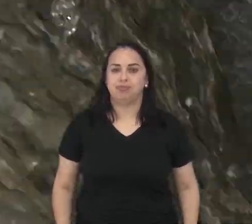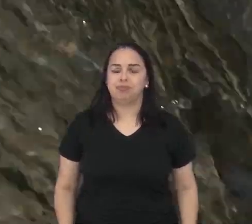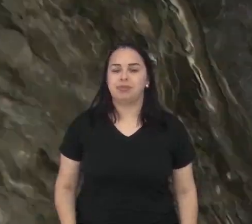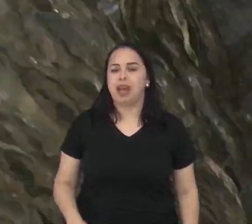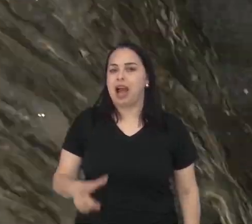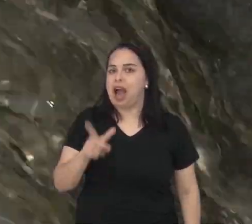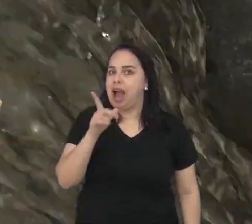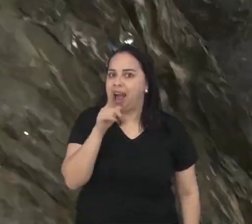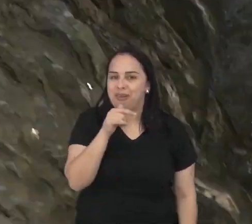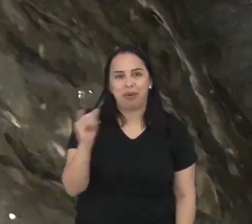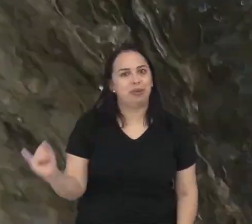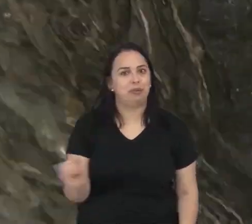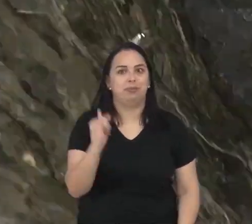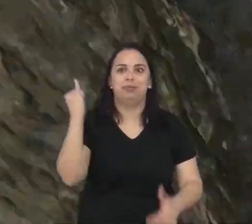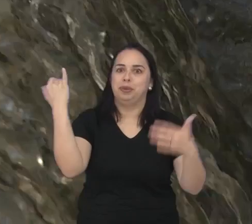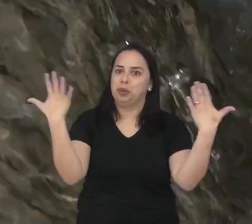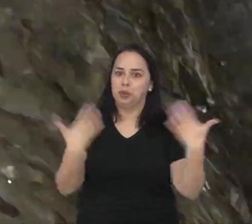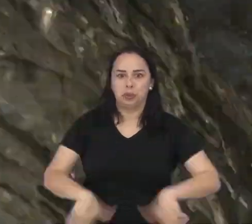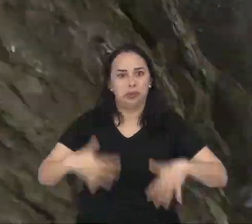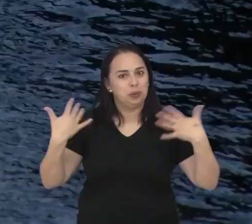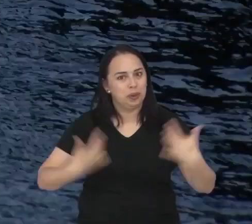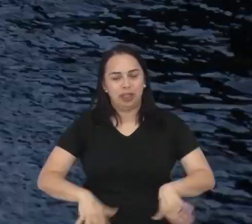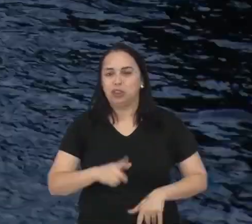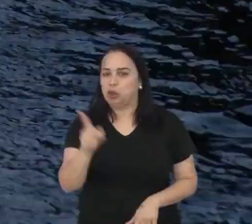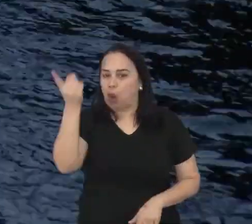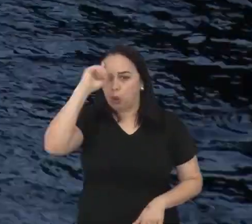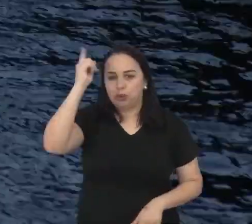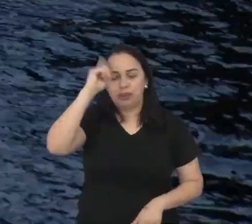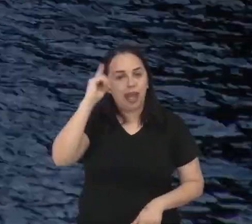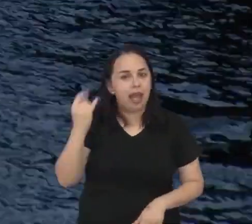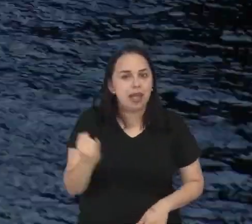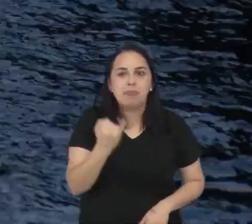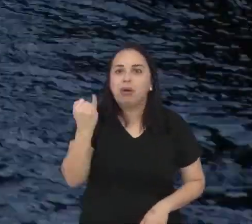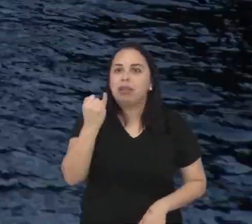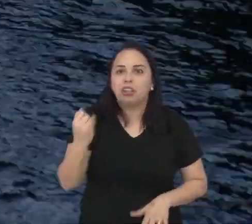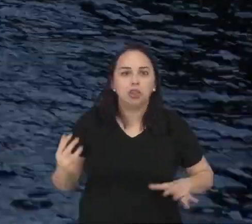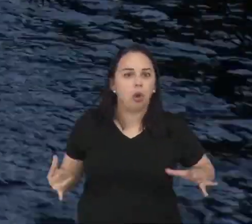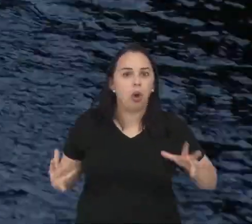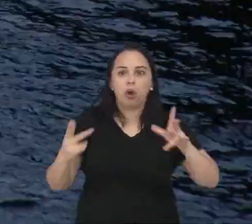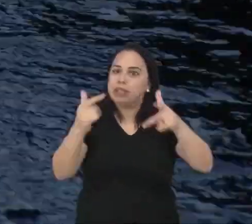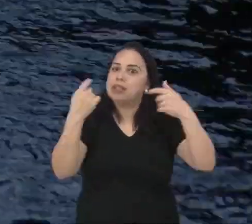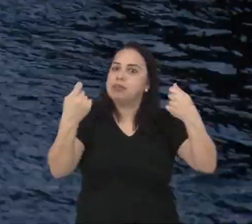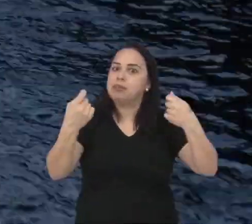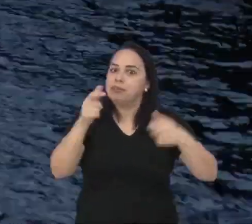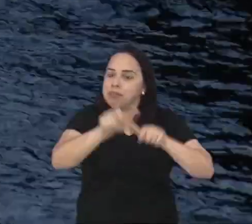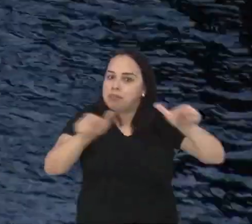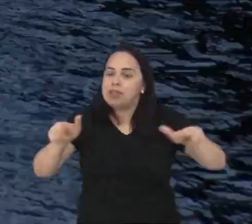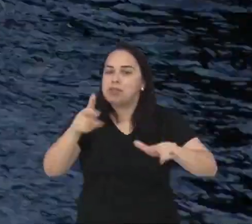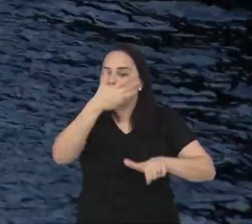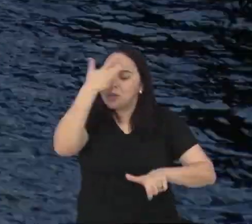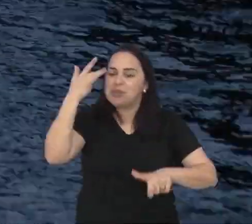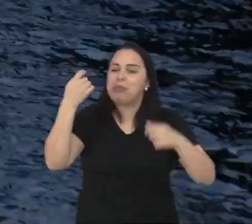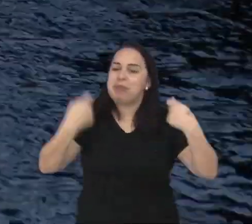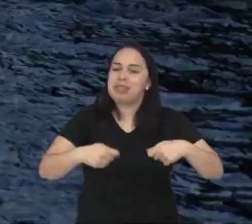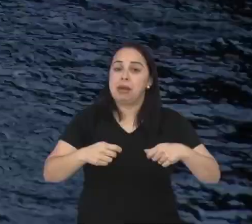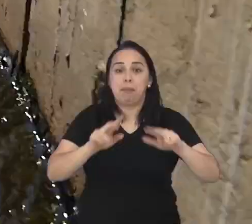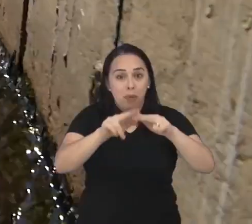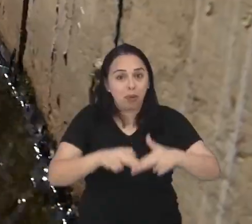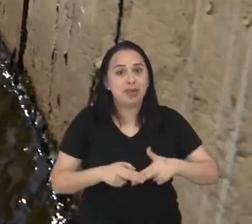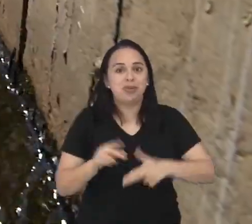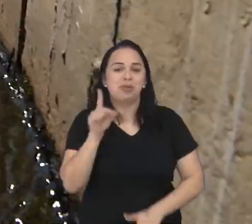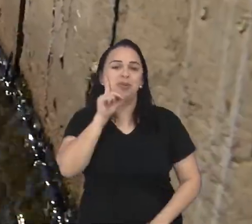Ela é indispensável no nosso dia a dia. É fundamental para todos os seres vivos e tem uma data em sua